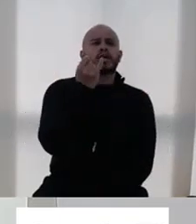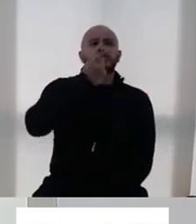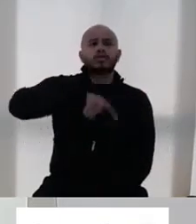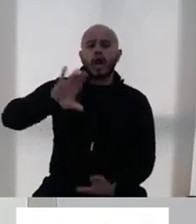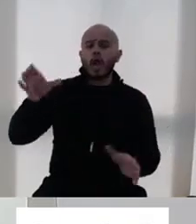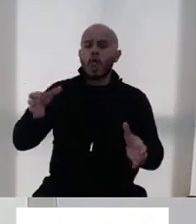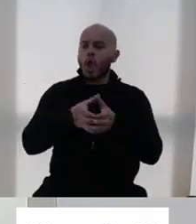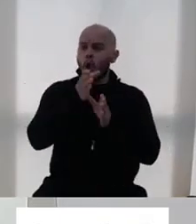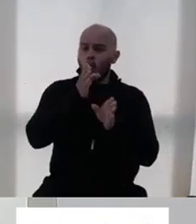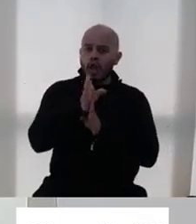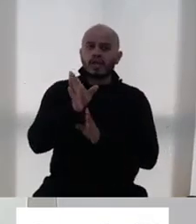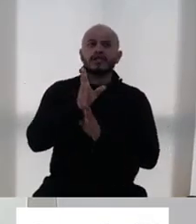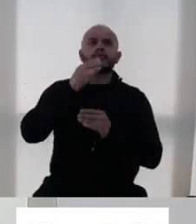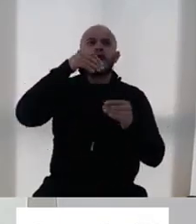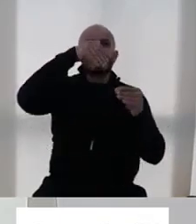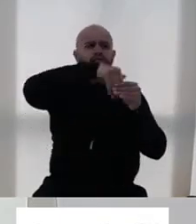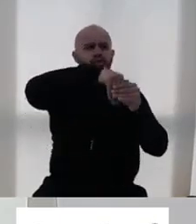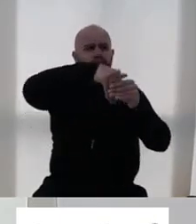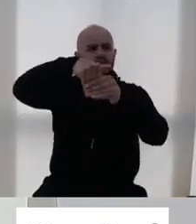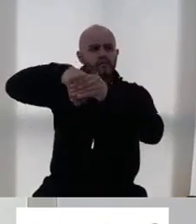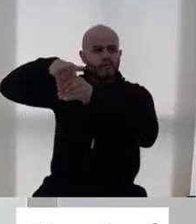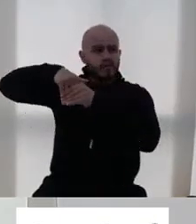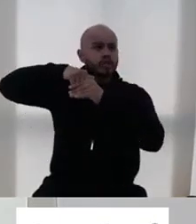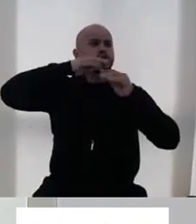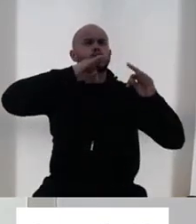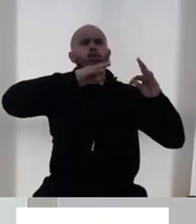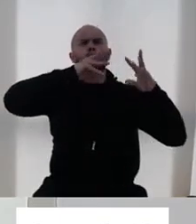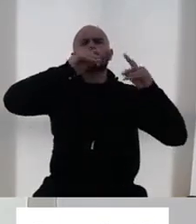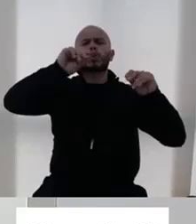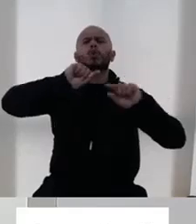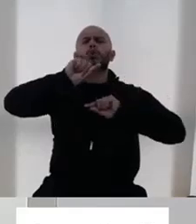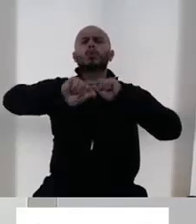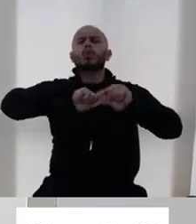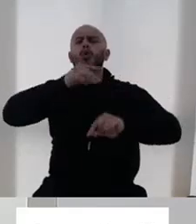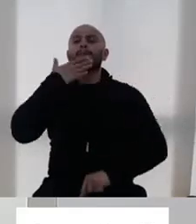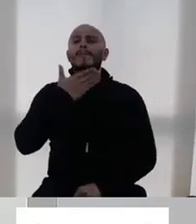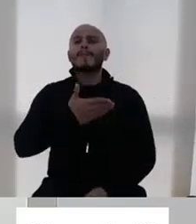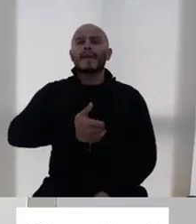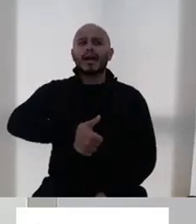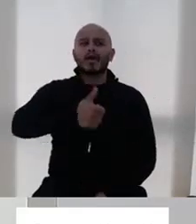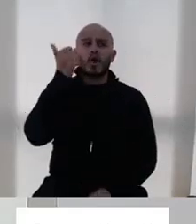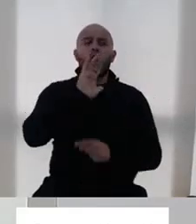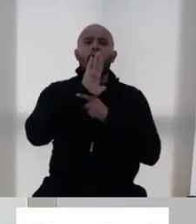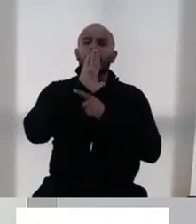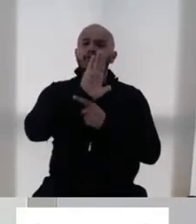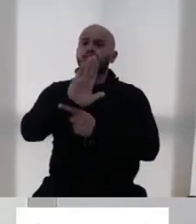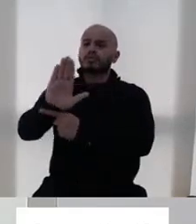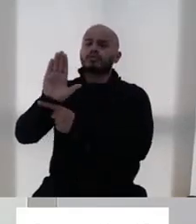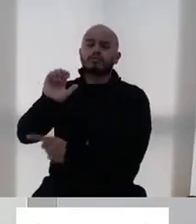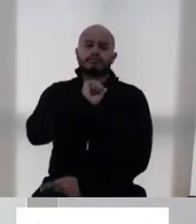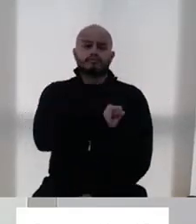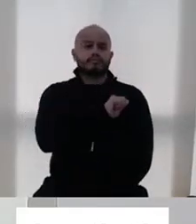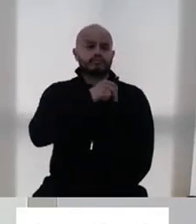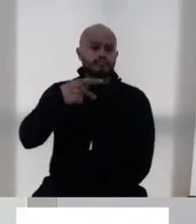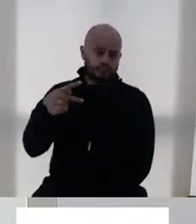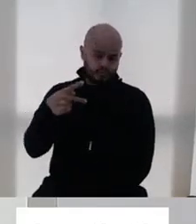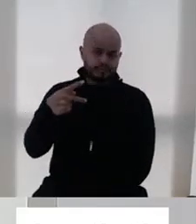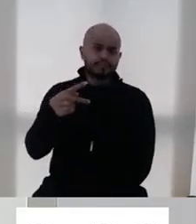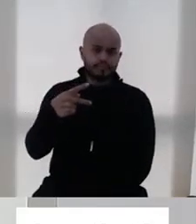sim, tudo o que for melhor para todos os defensores públicos, porque os defensores públicos